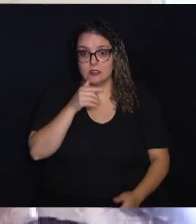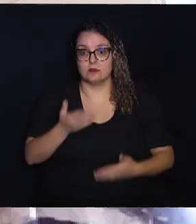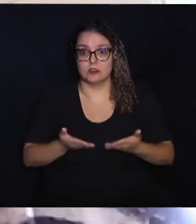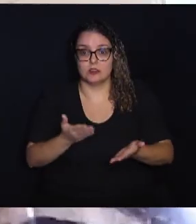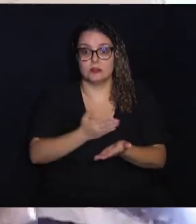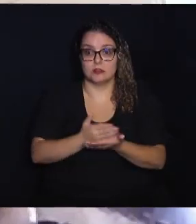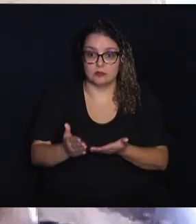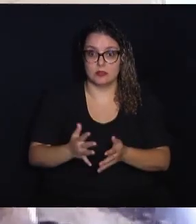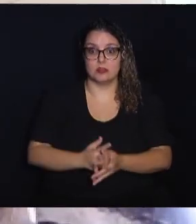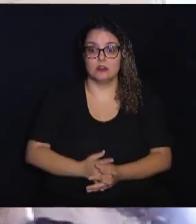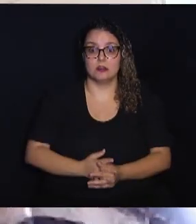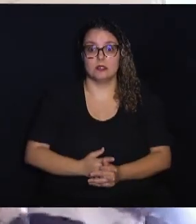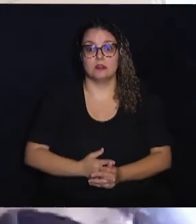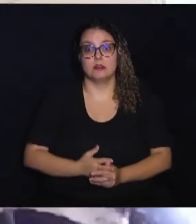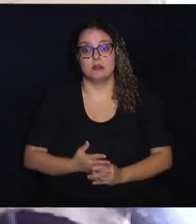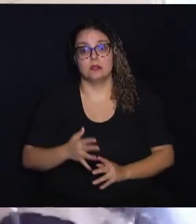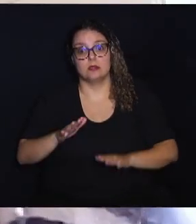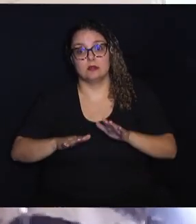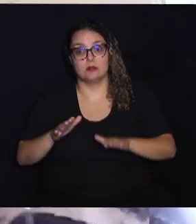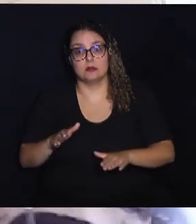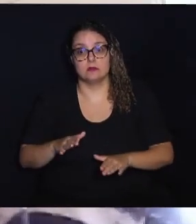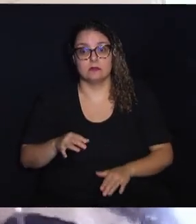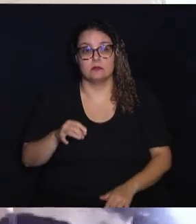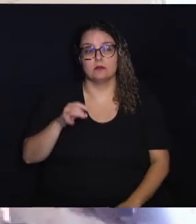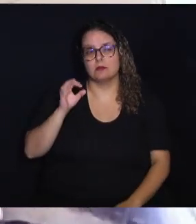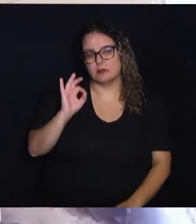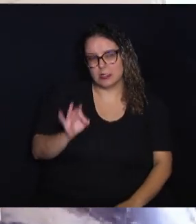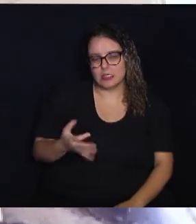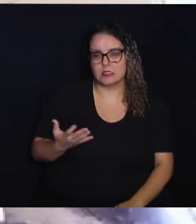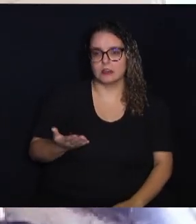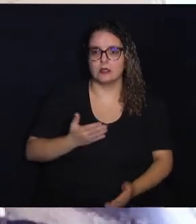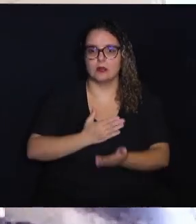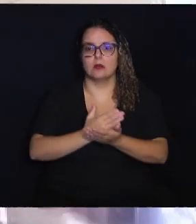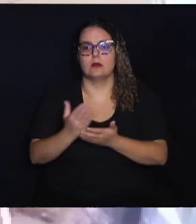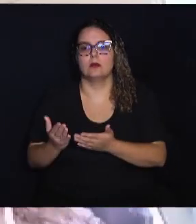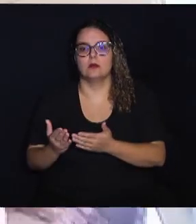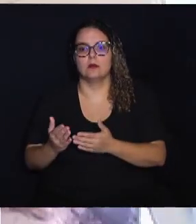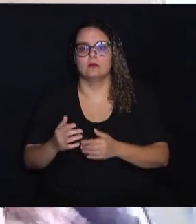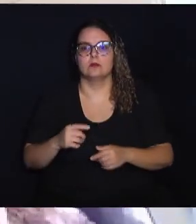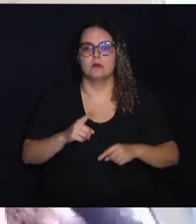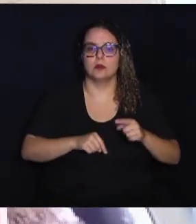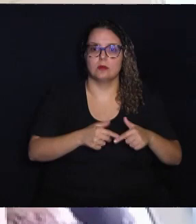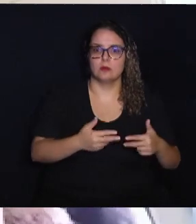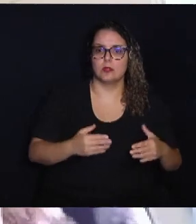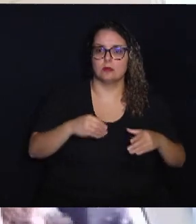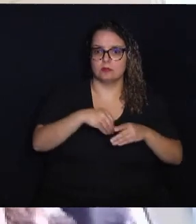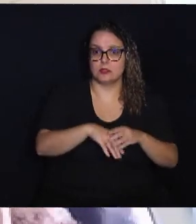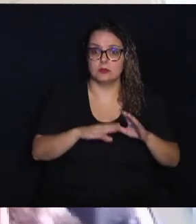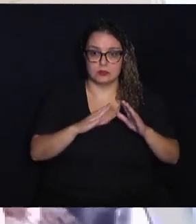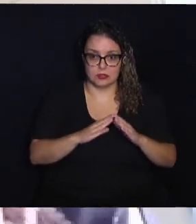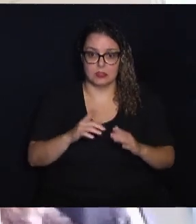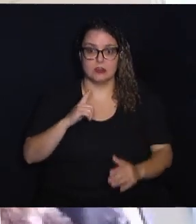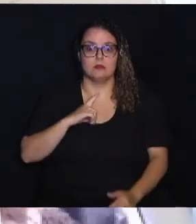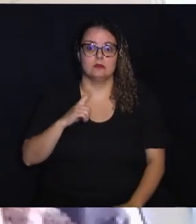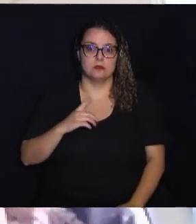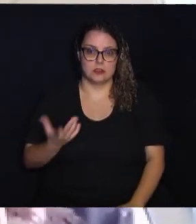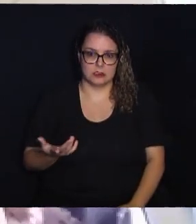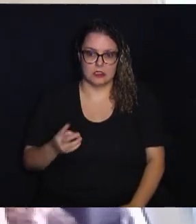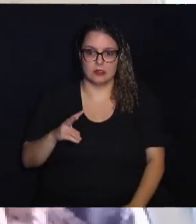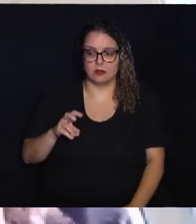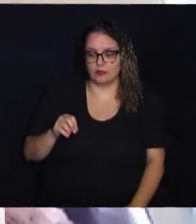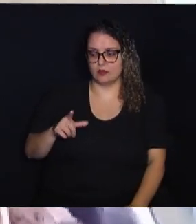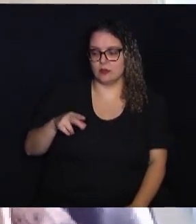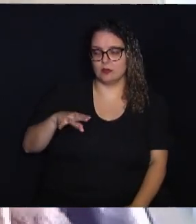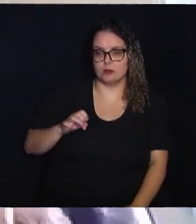água inicialmente. Então, talvez fosse mais viável a gente começar com o filtro caseiro, porque ele tem